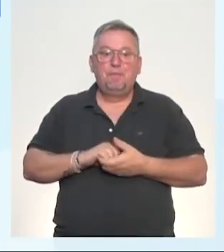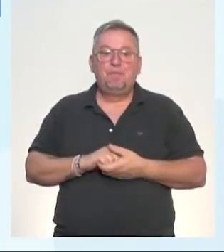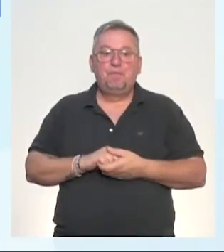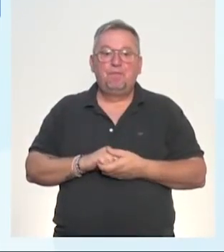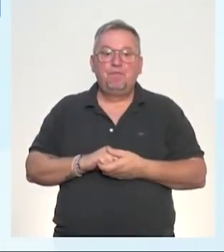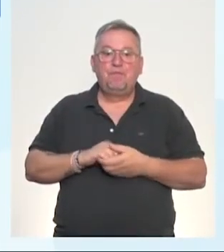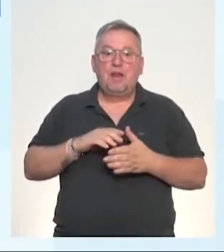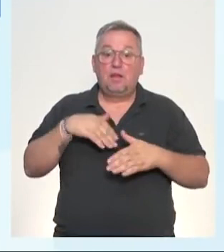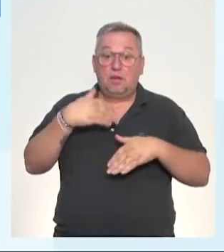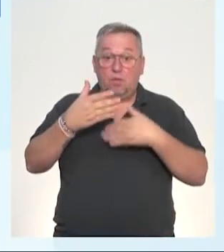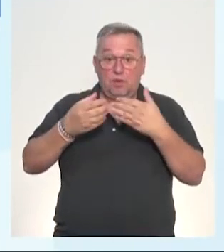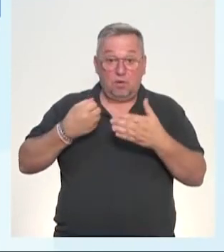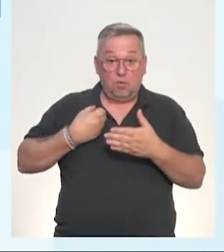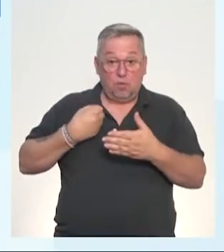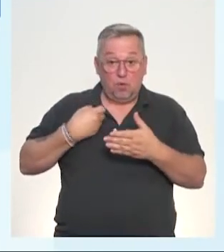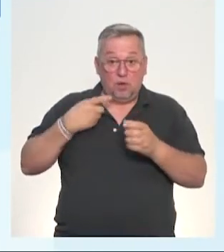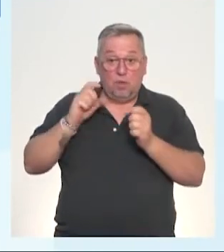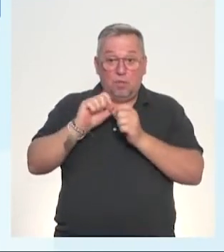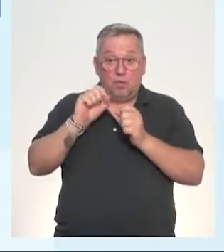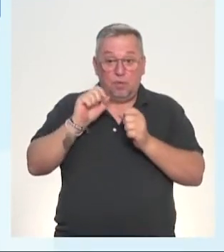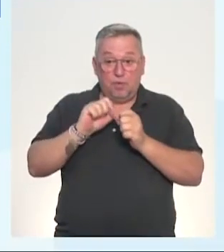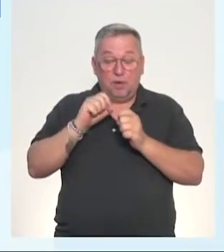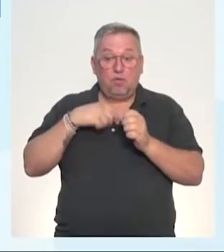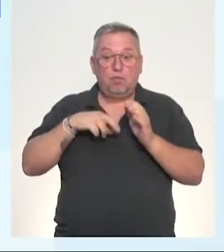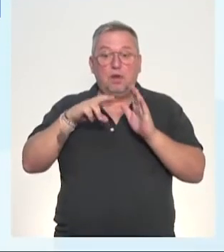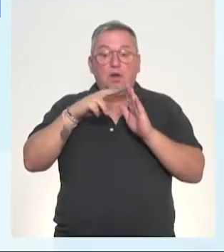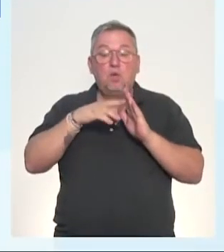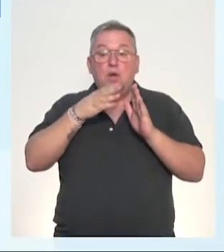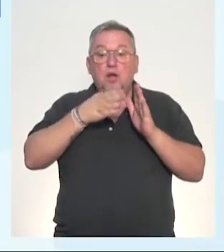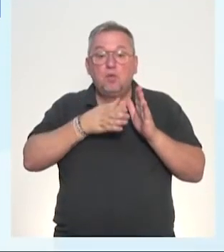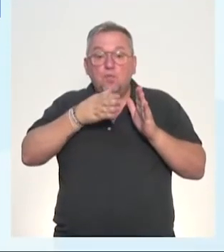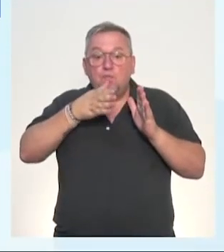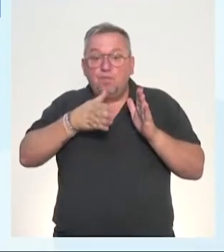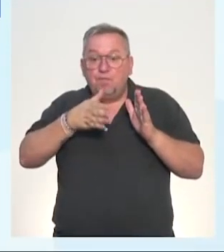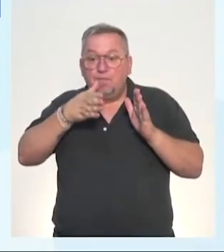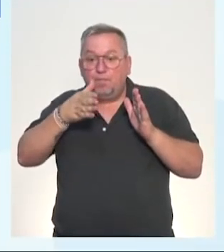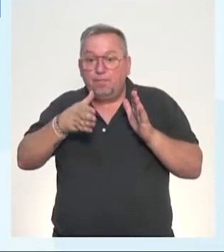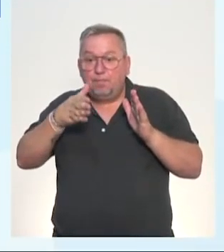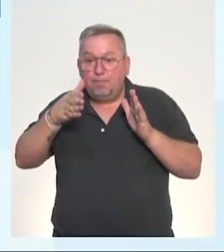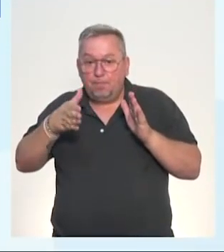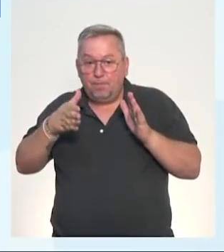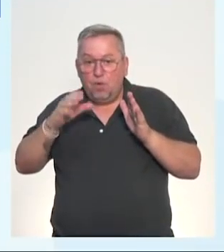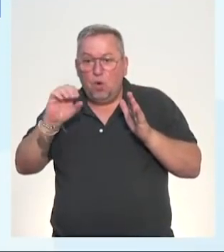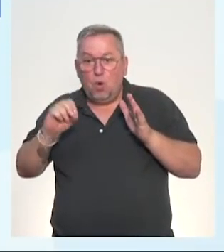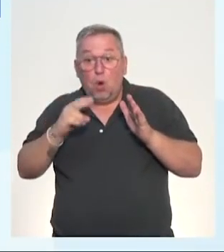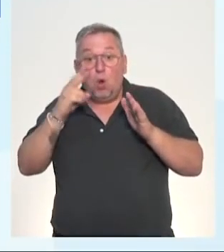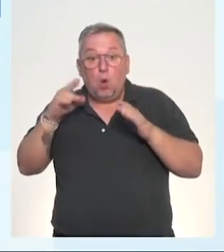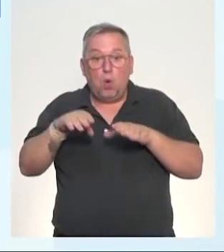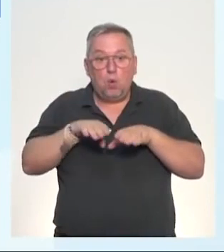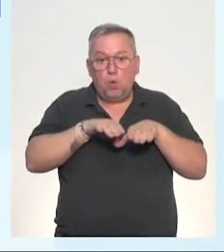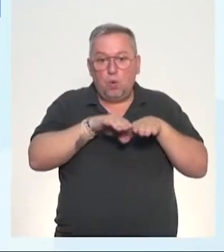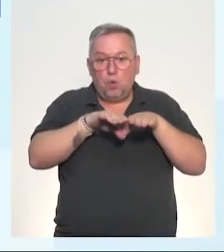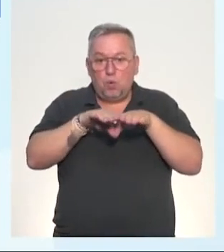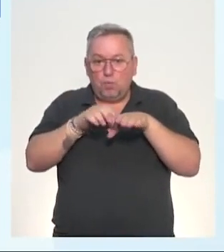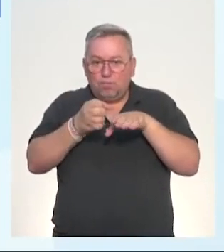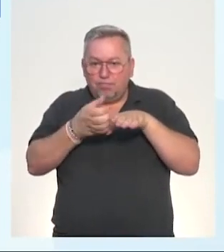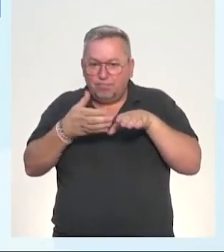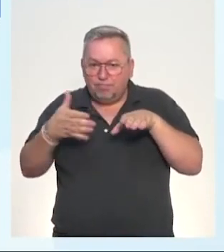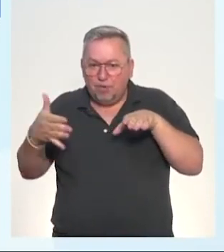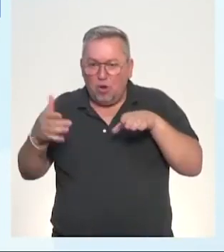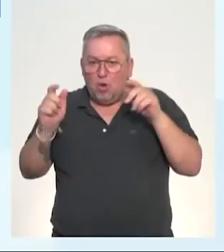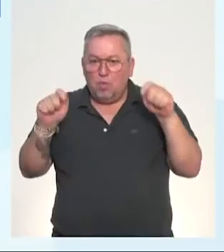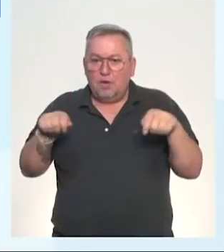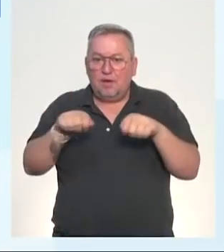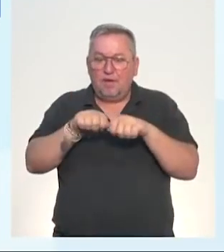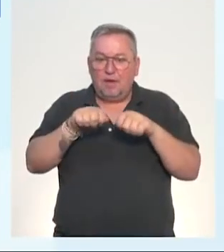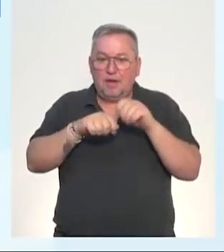então. As sequências numéricas construídas por meio de uma regularidade ou padrão podem ser expressas por meio